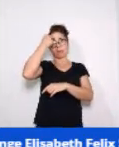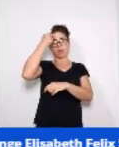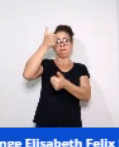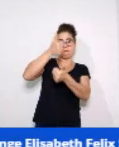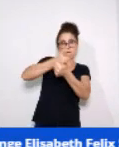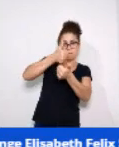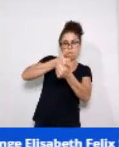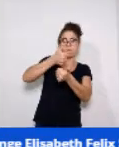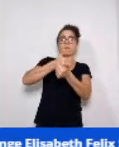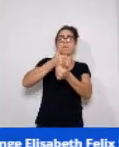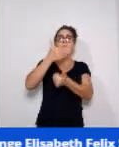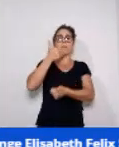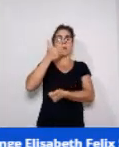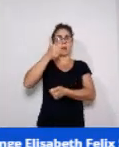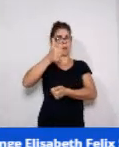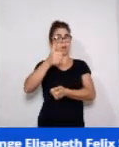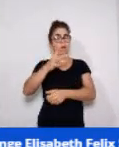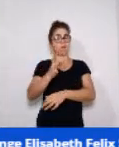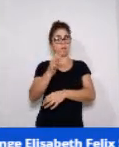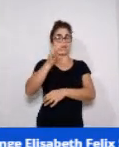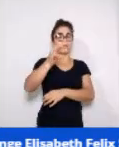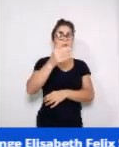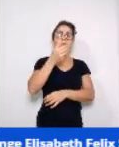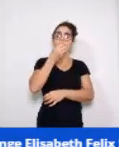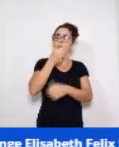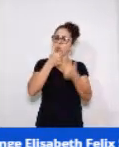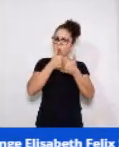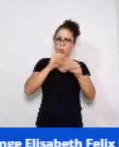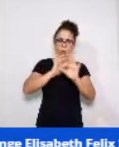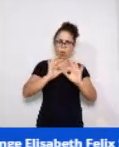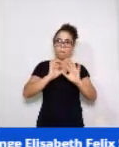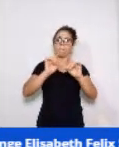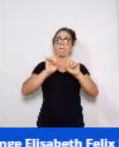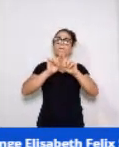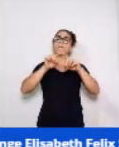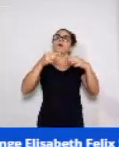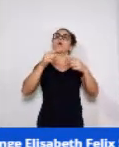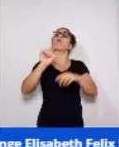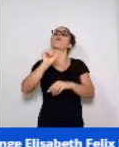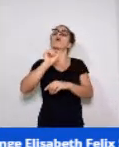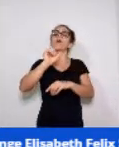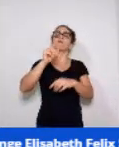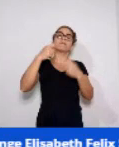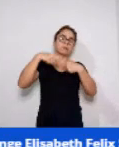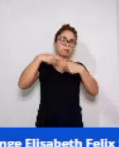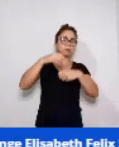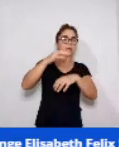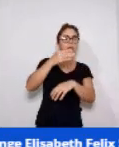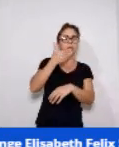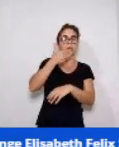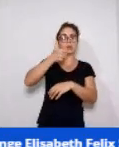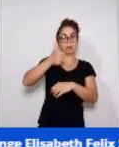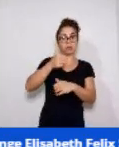melhorar, aquilo que já está bom, né, que foi compreensível, né, que trouxe